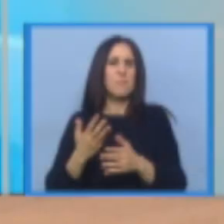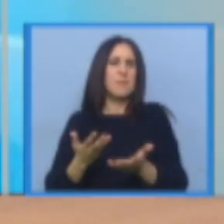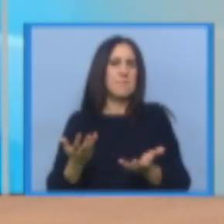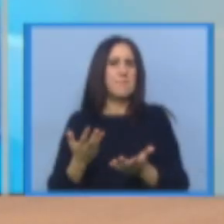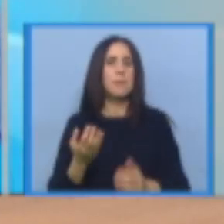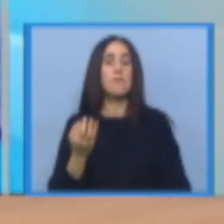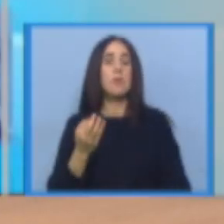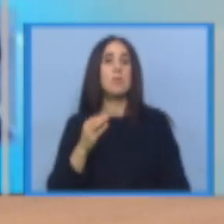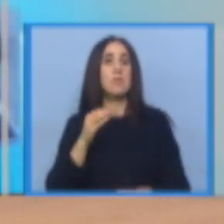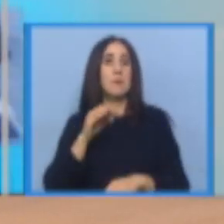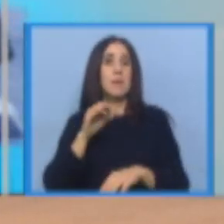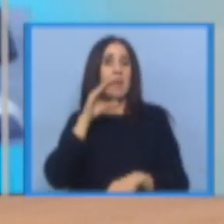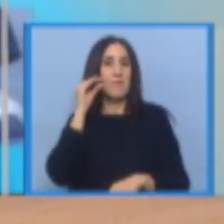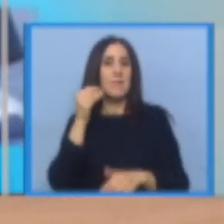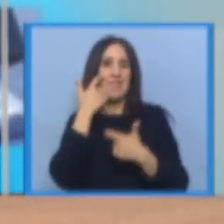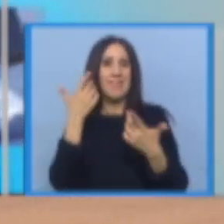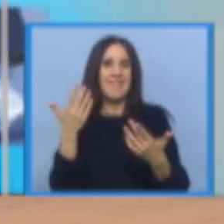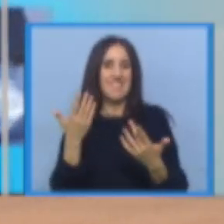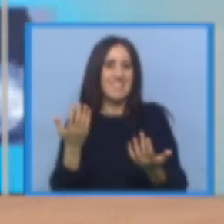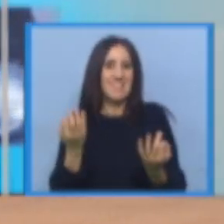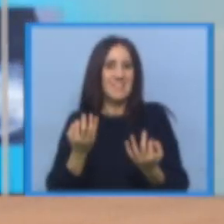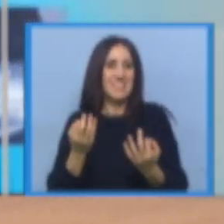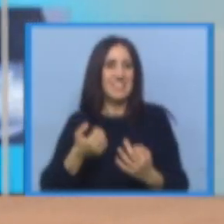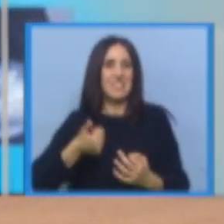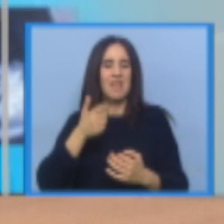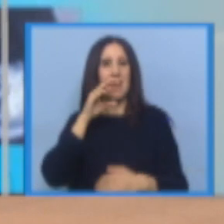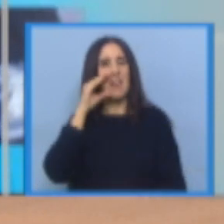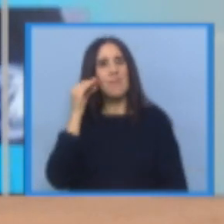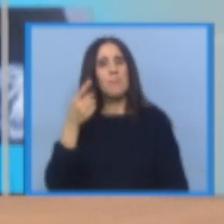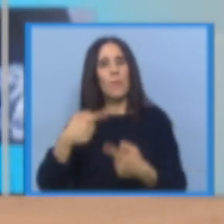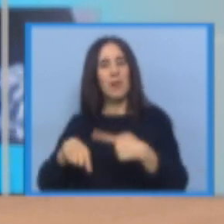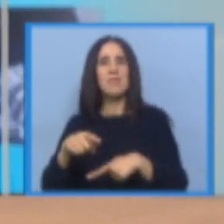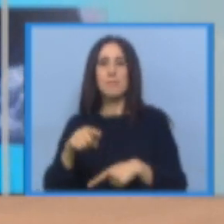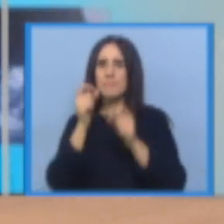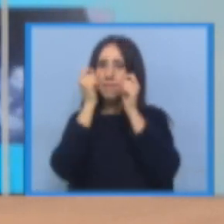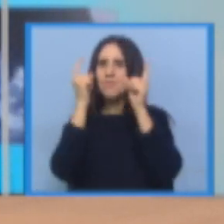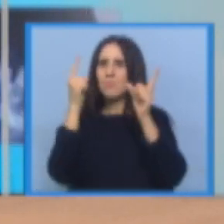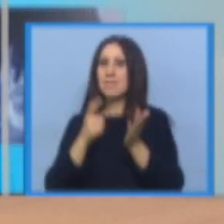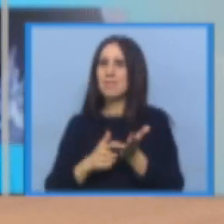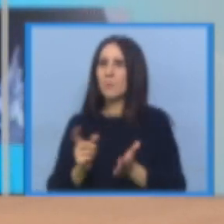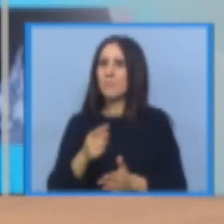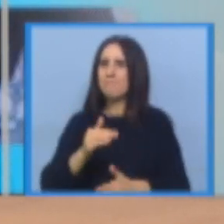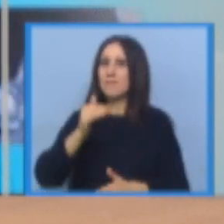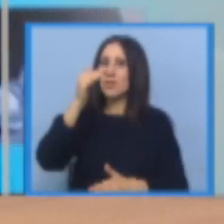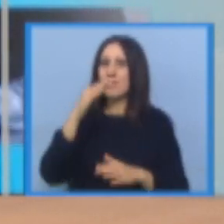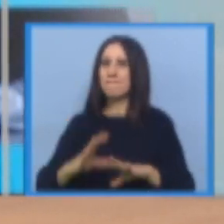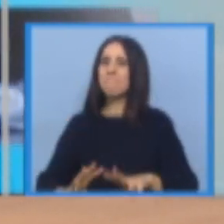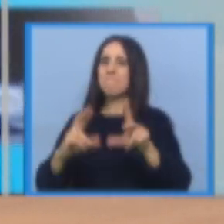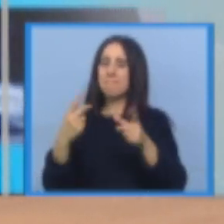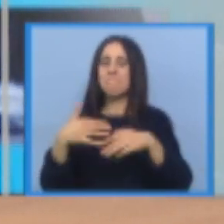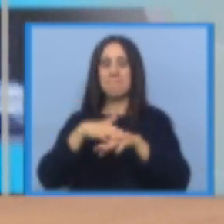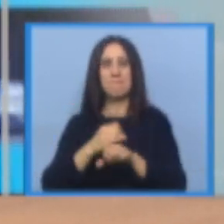é evidente que a culpa é dos adultos, é essencialmente dos adultos, mas eles também precisam ser despertos para essa necessidade de crescer, de se integrar e de se